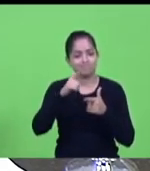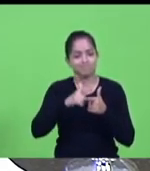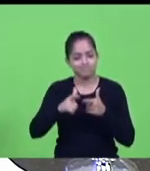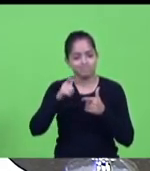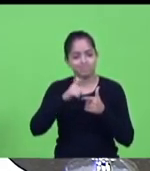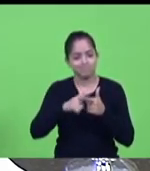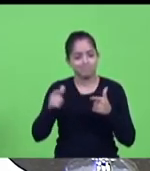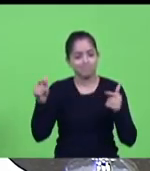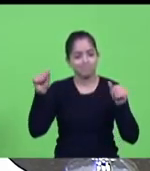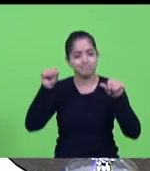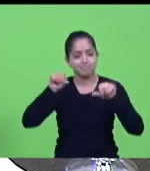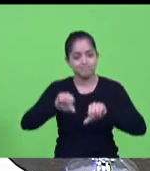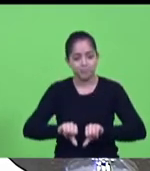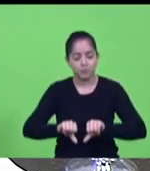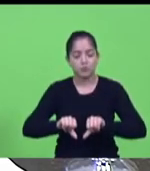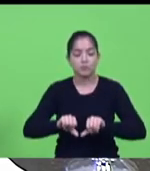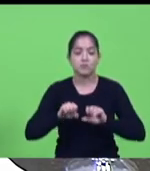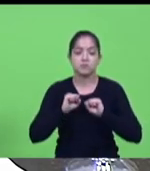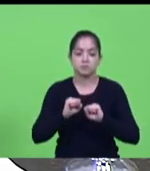imenso,